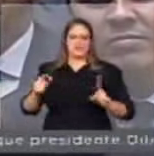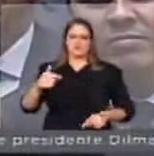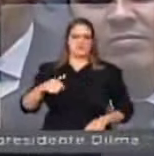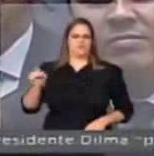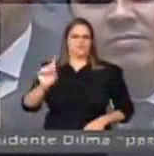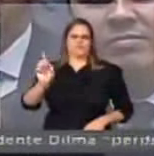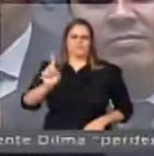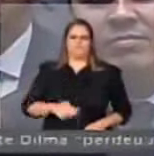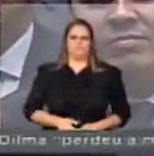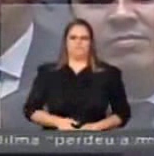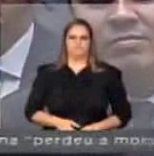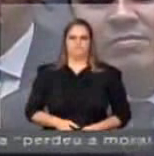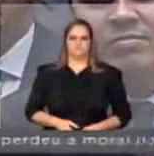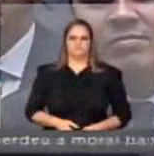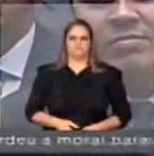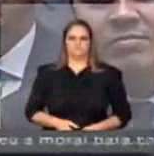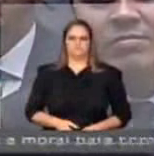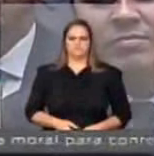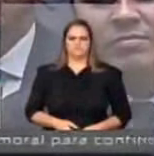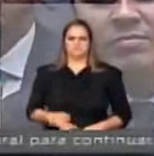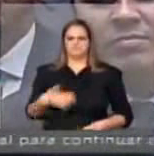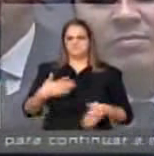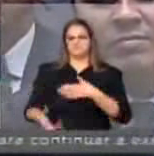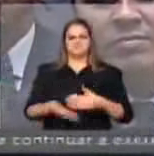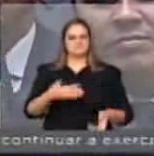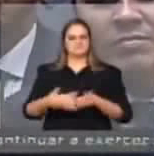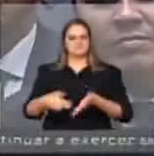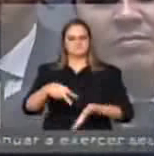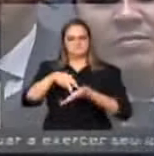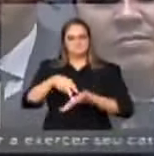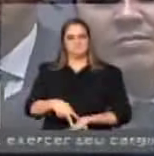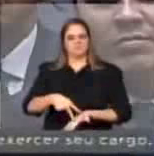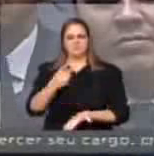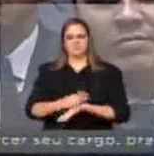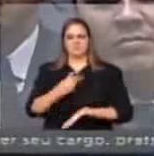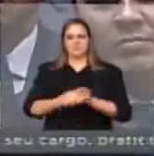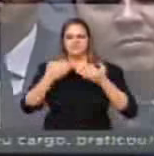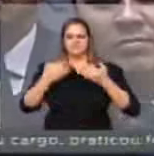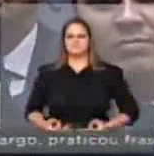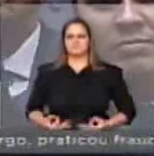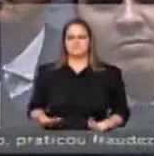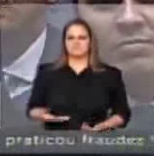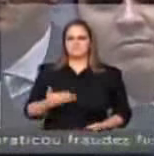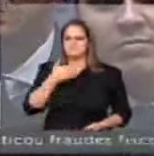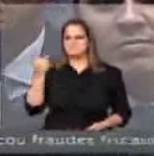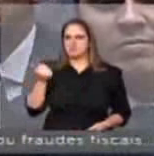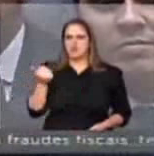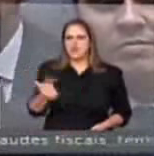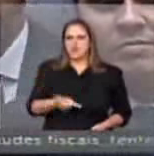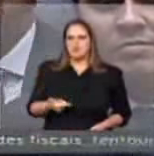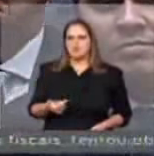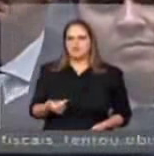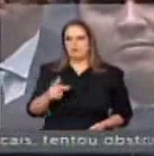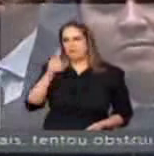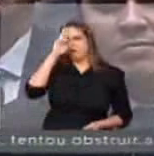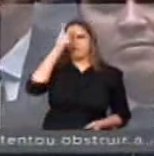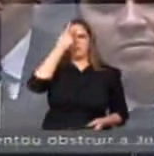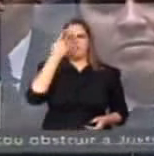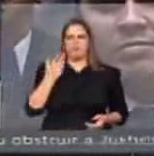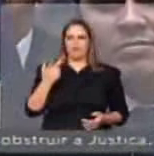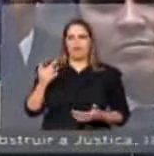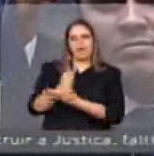senhor presidente. Prefiro perder em pé, mas com dignidade, do que vir aqui e fazer aquilo que